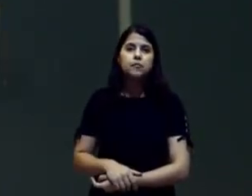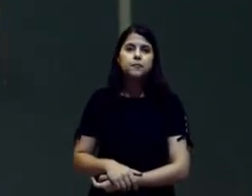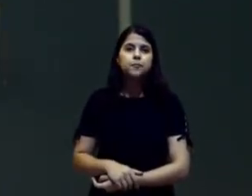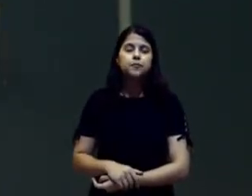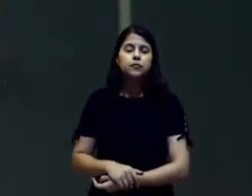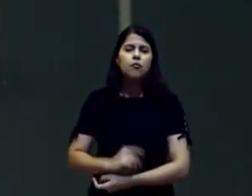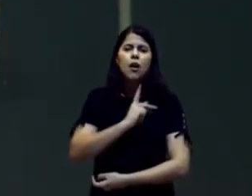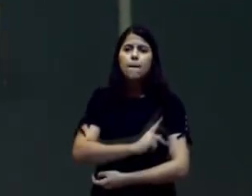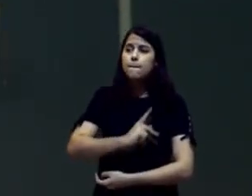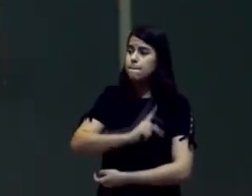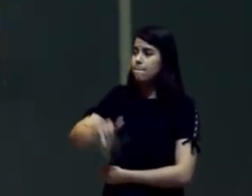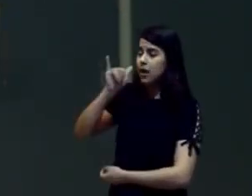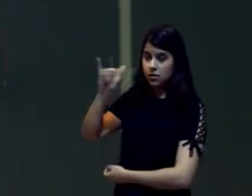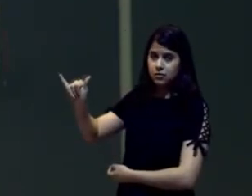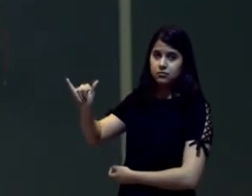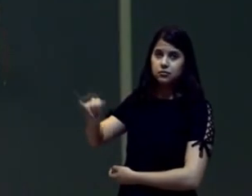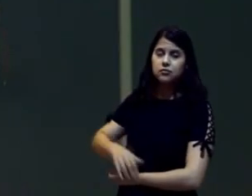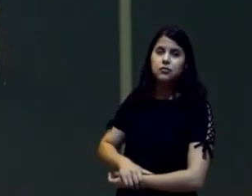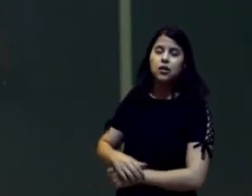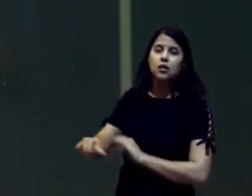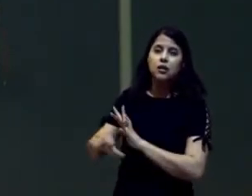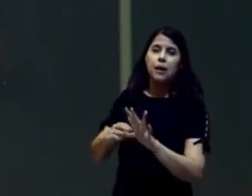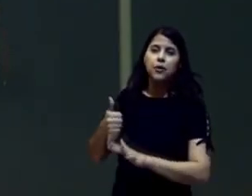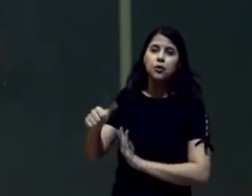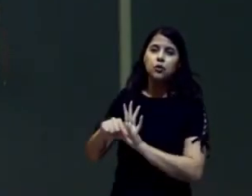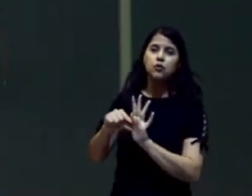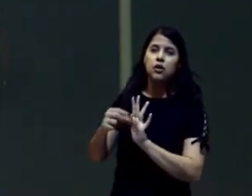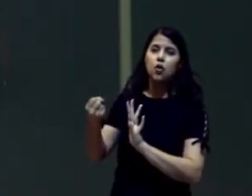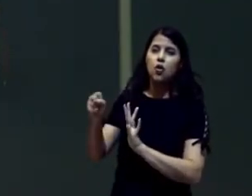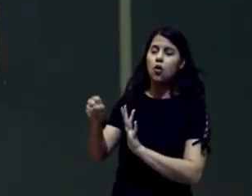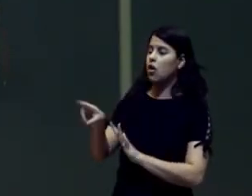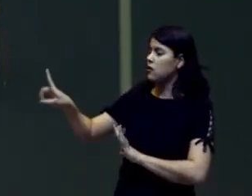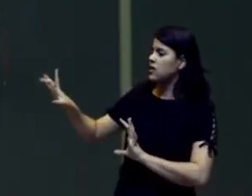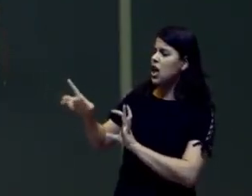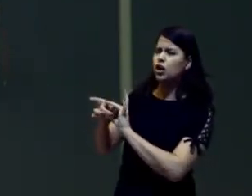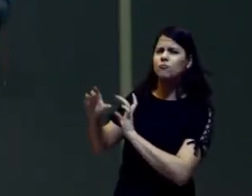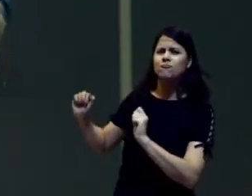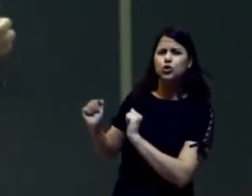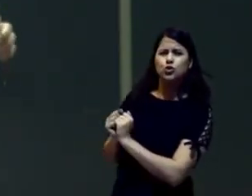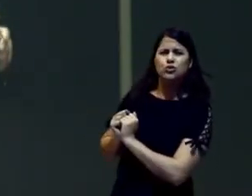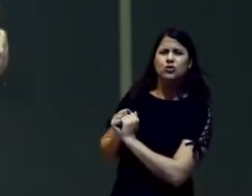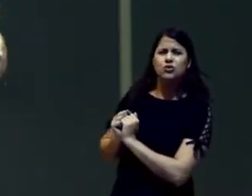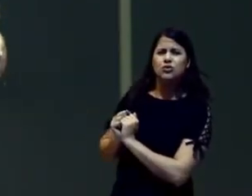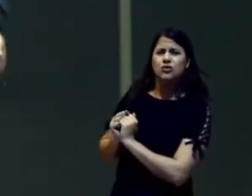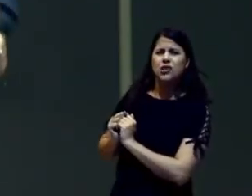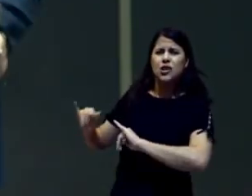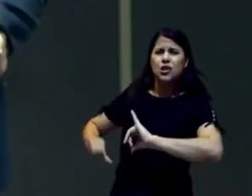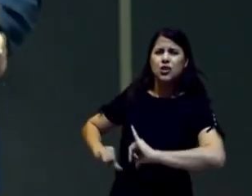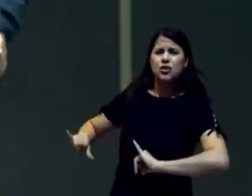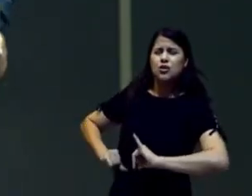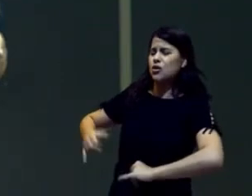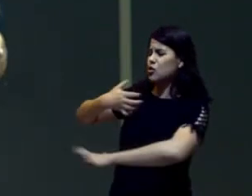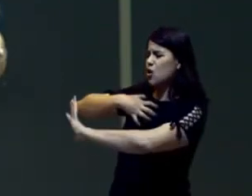objetivamente, Paulo diz a Timóteo, capítulo 1, versículo 8: participe comigo dos sofrimentos por causa